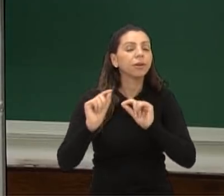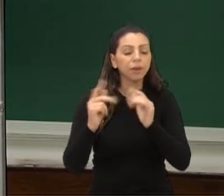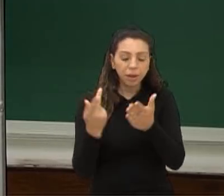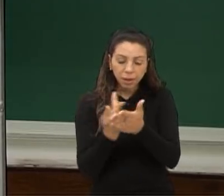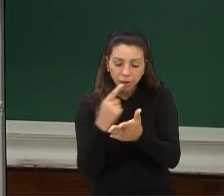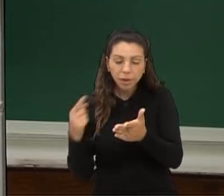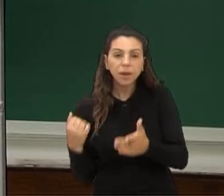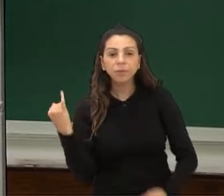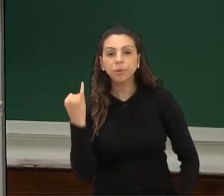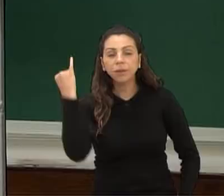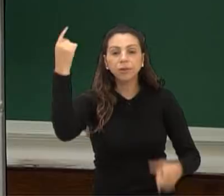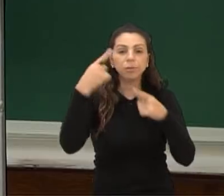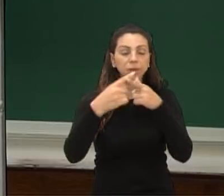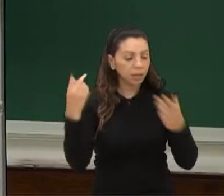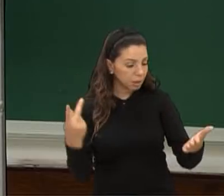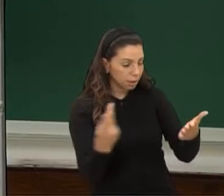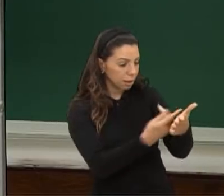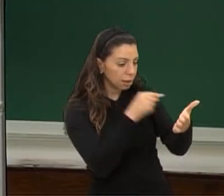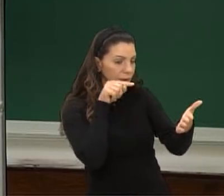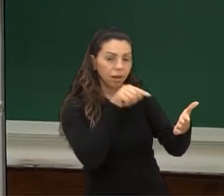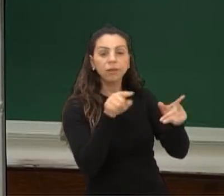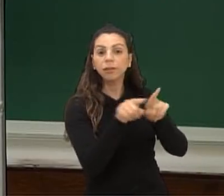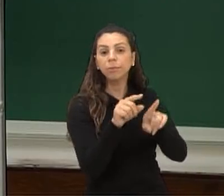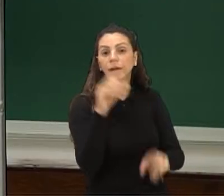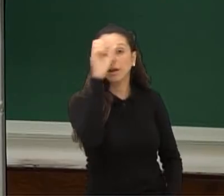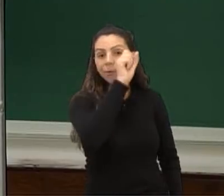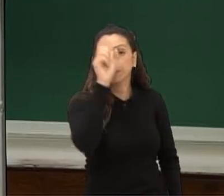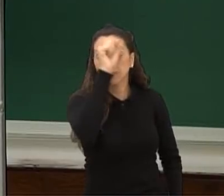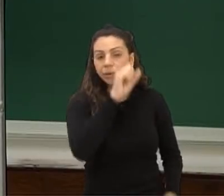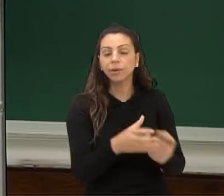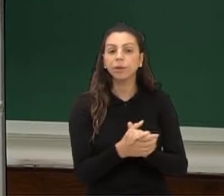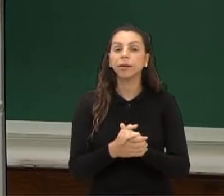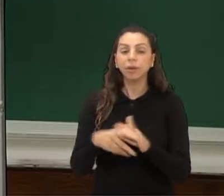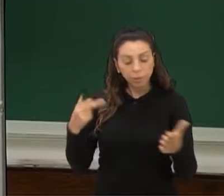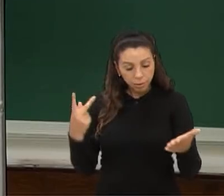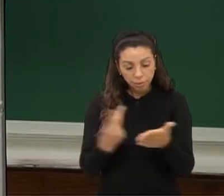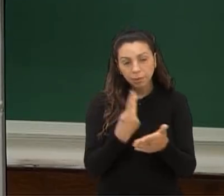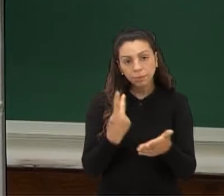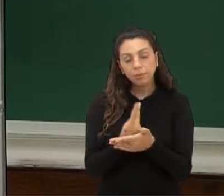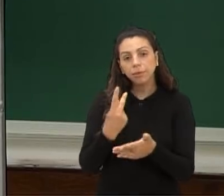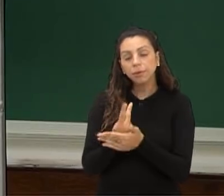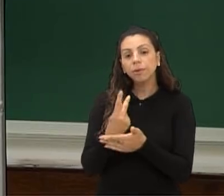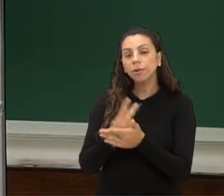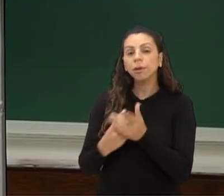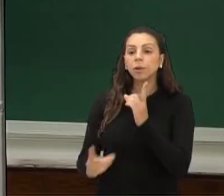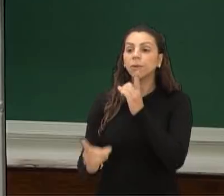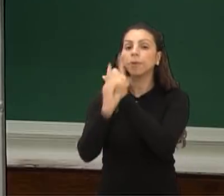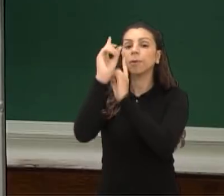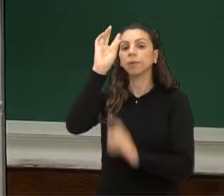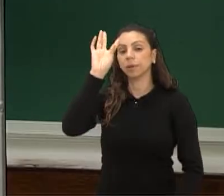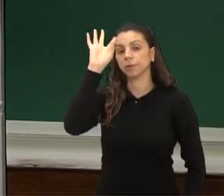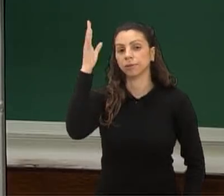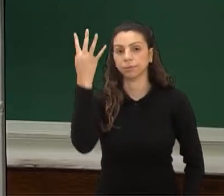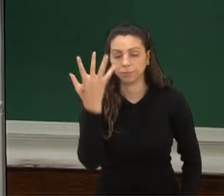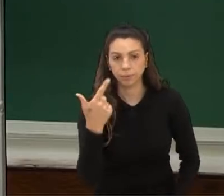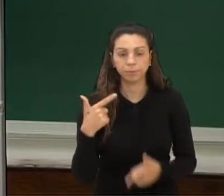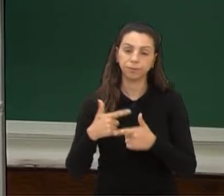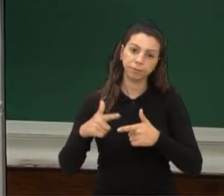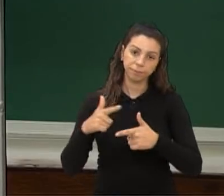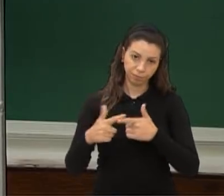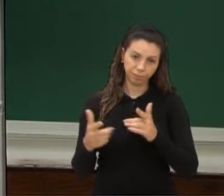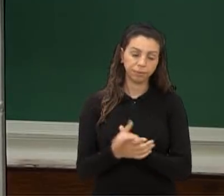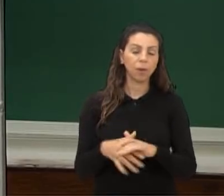errando a gente aprende, né? E errando a gente chega na solução de um problema, ok? Então, se às vezes você erra